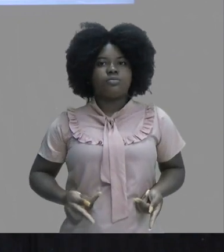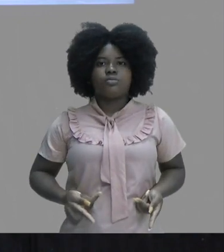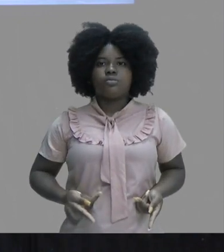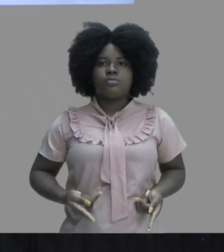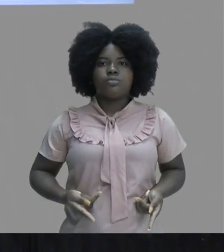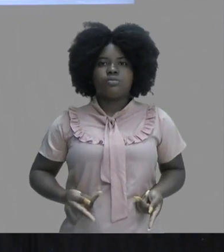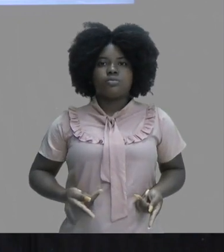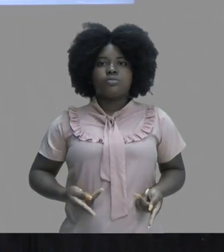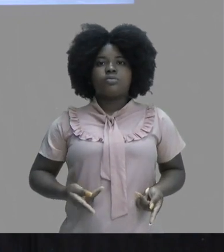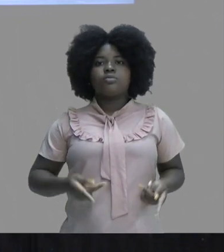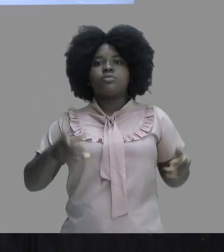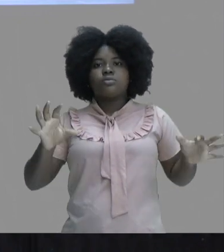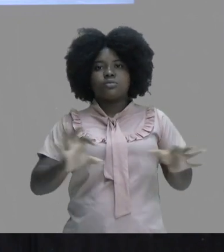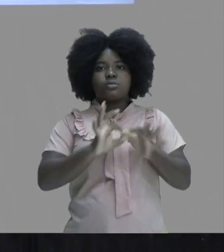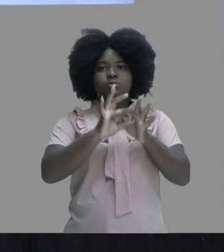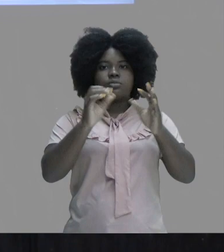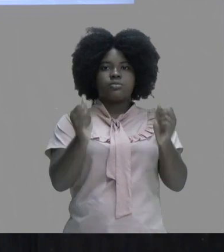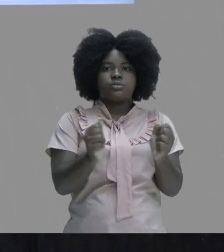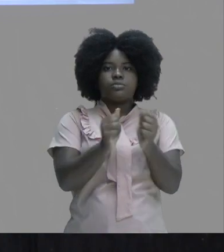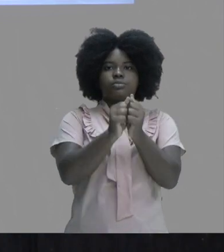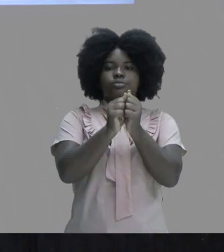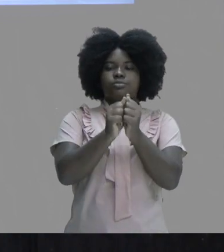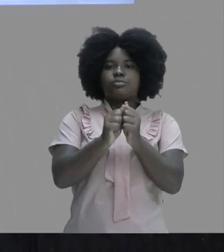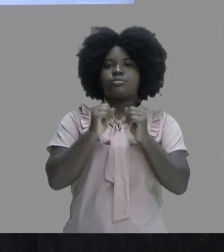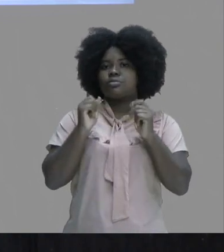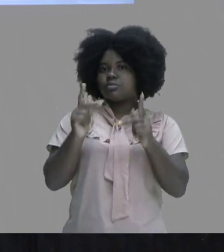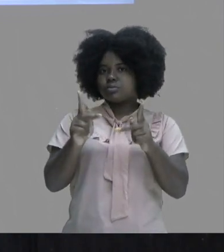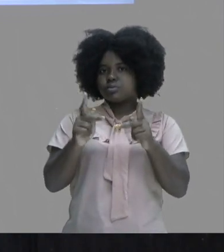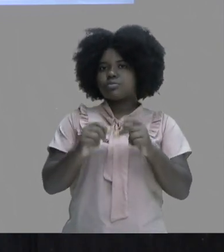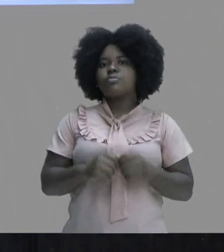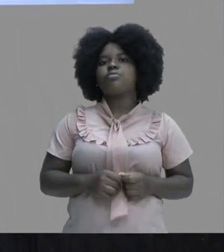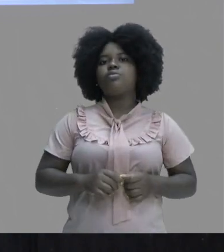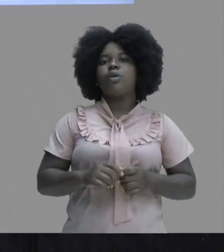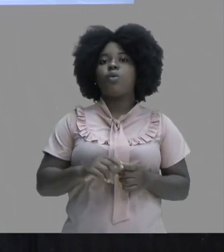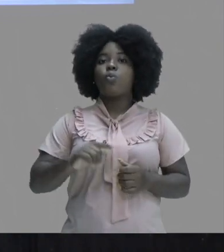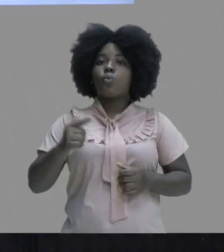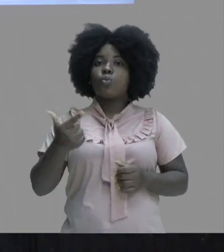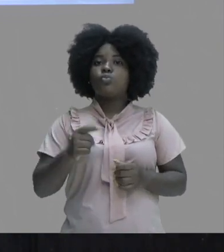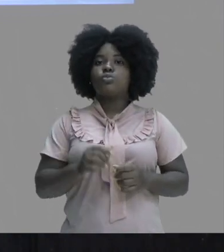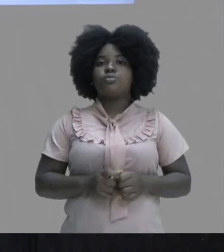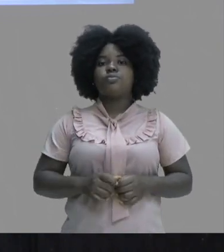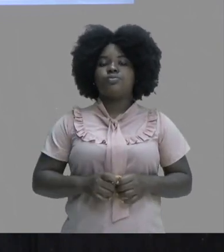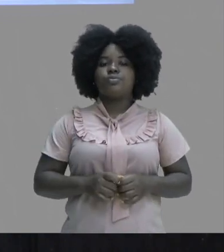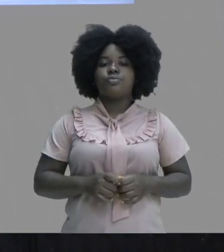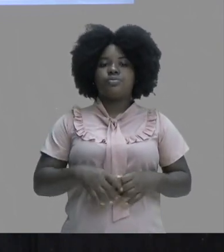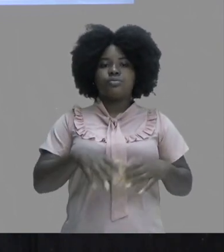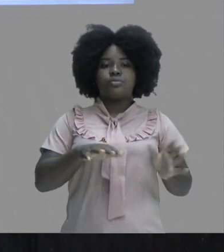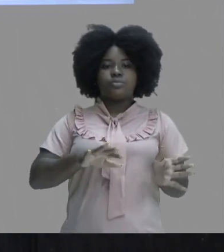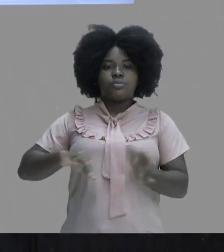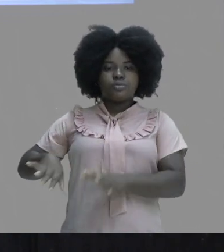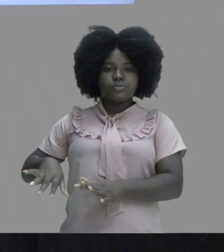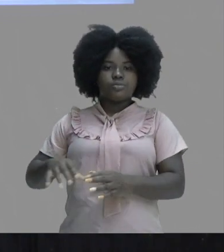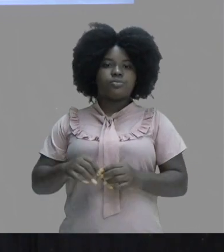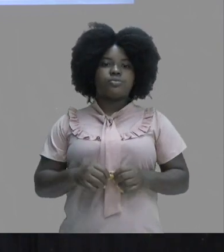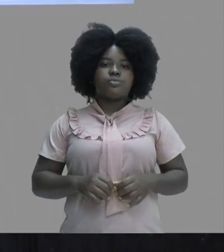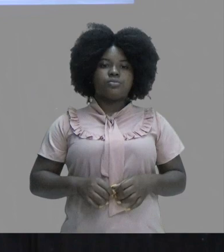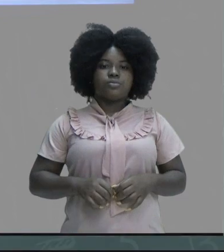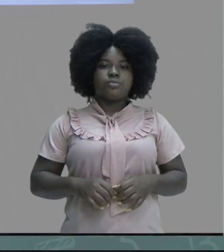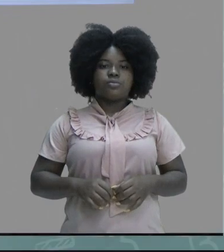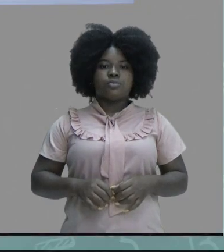são complementares. Fechado? Vamos então para o próximo tópico. A